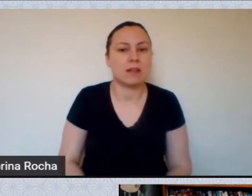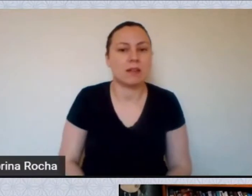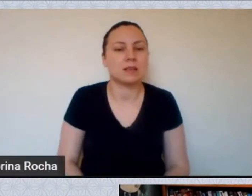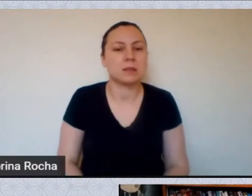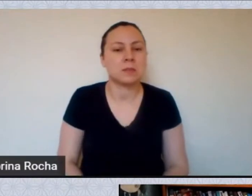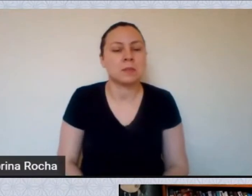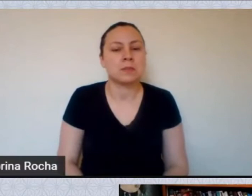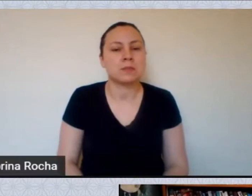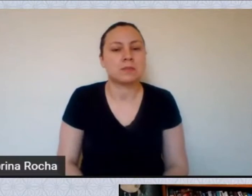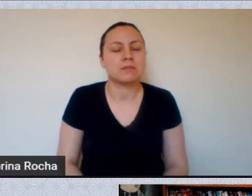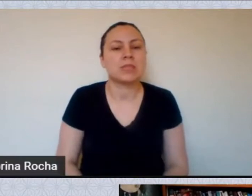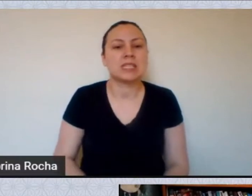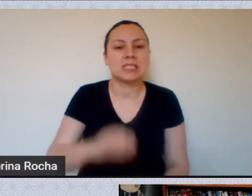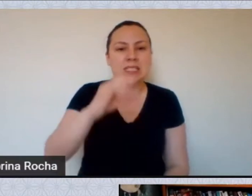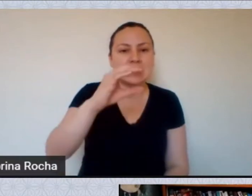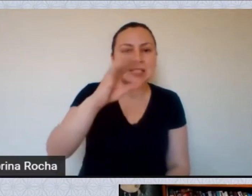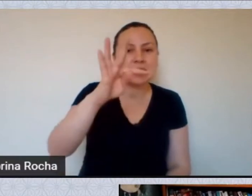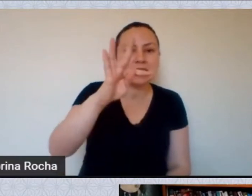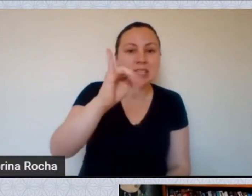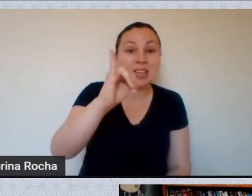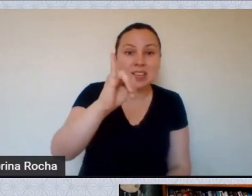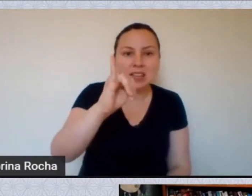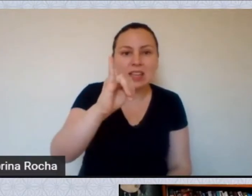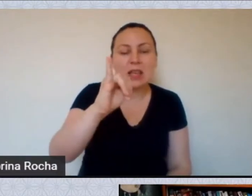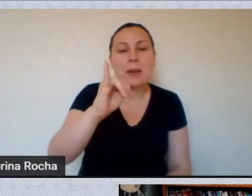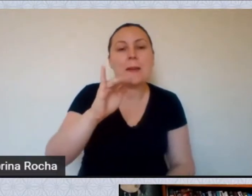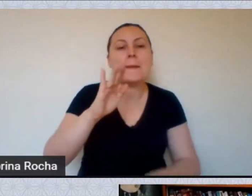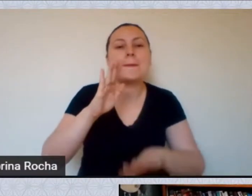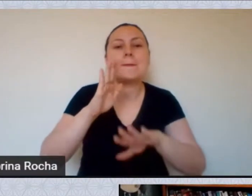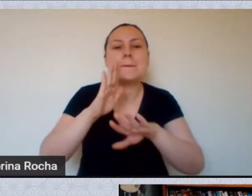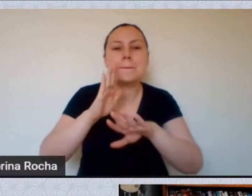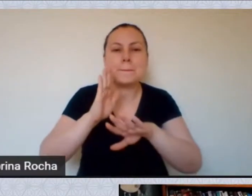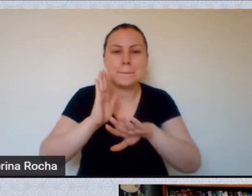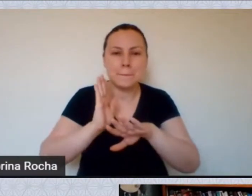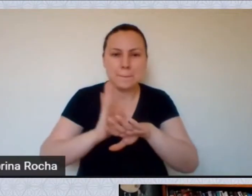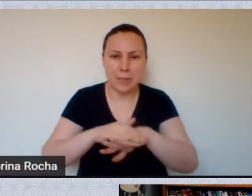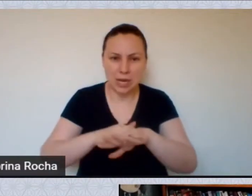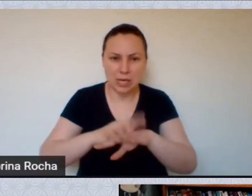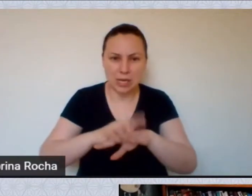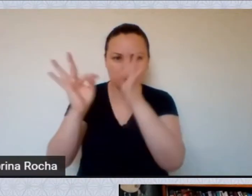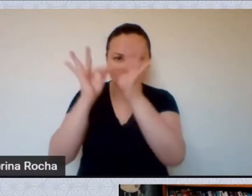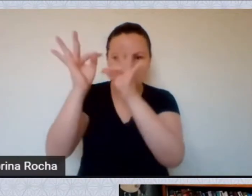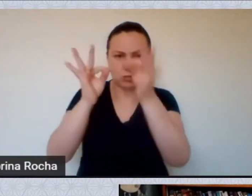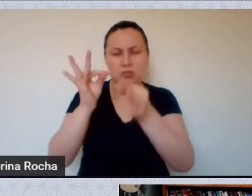mais tecnologicamente desavançadas, graças à ciência, né?